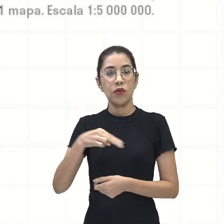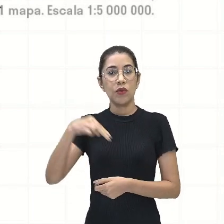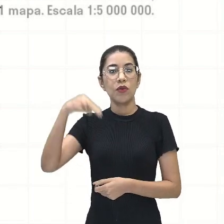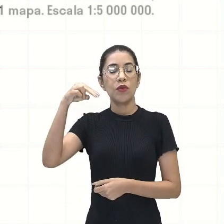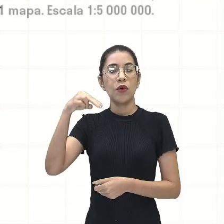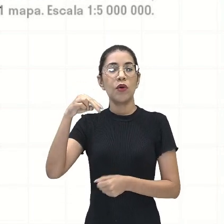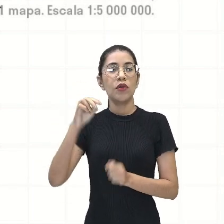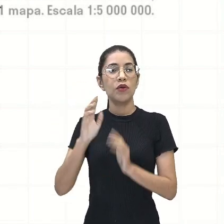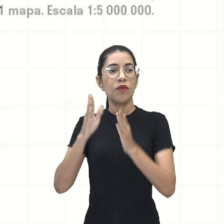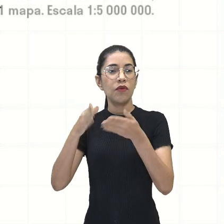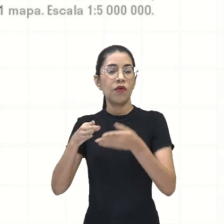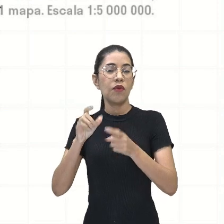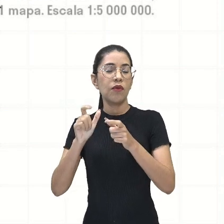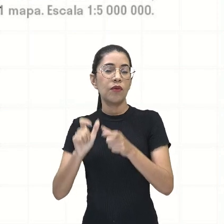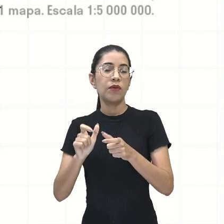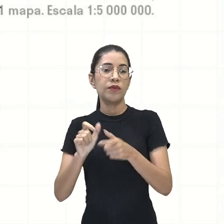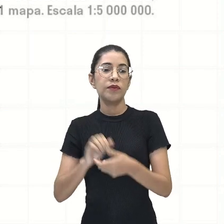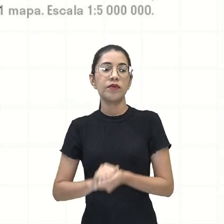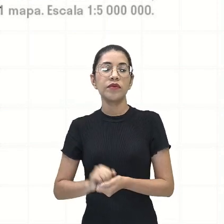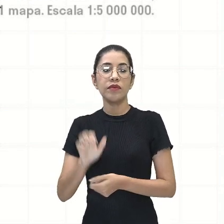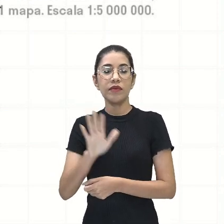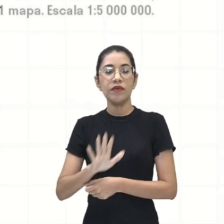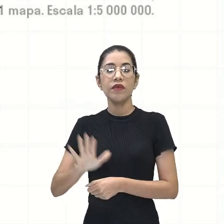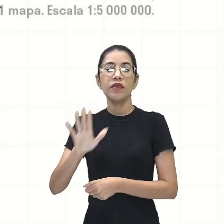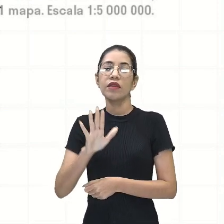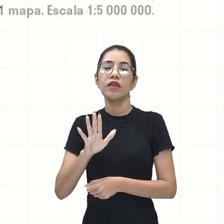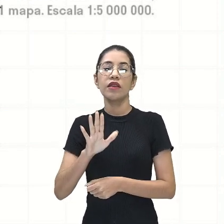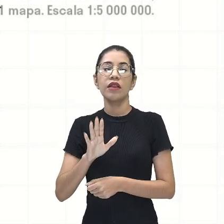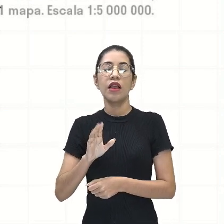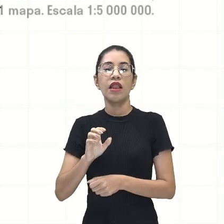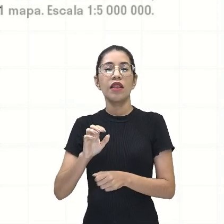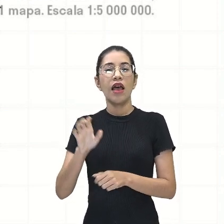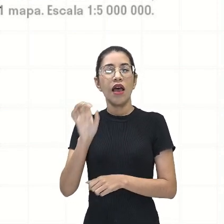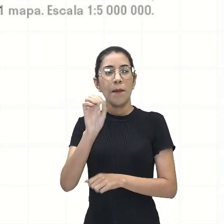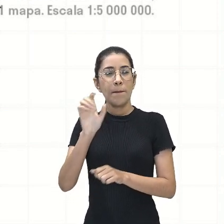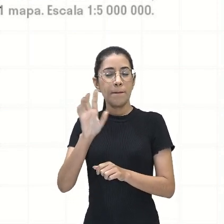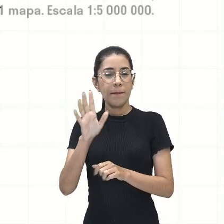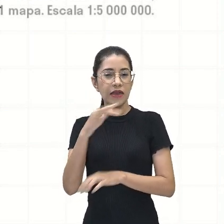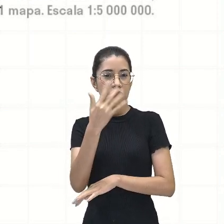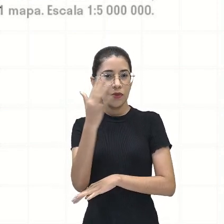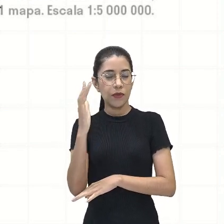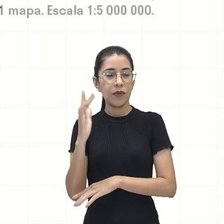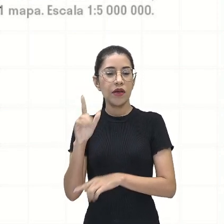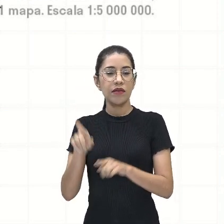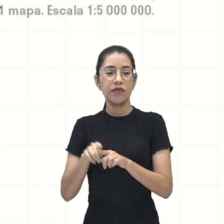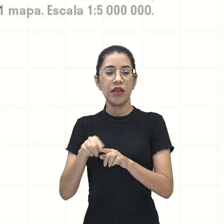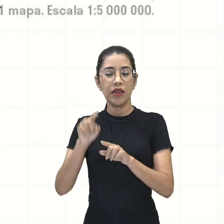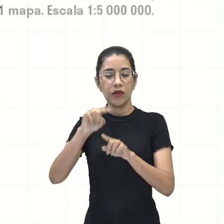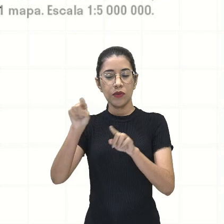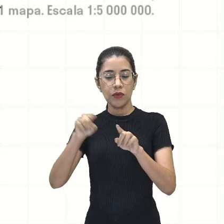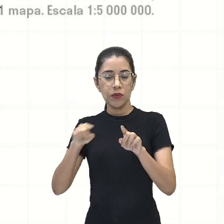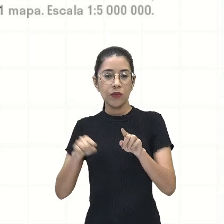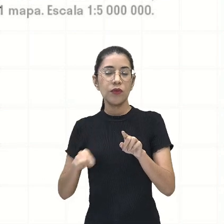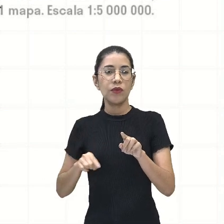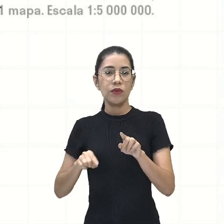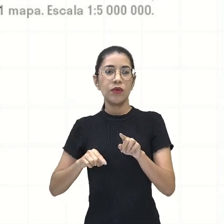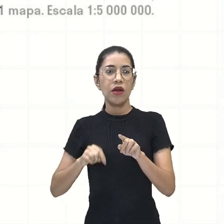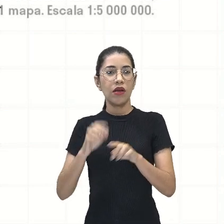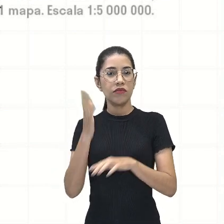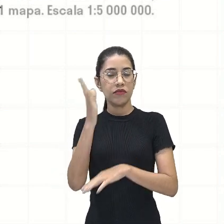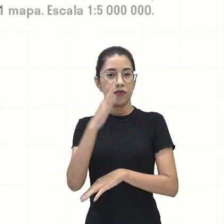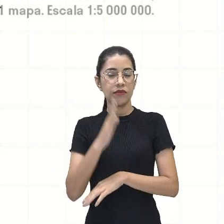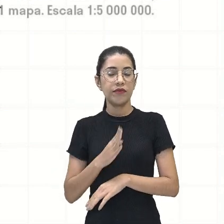mais especificamente na sub-região da Zona da Mata, essa faixa litorânea aí que vocês podem observar